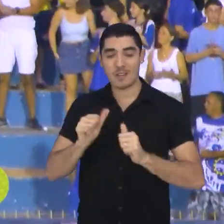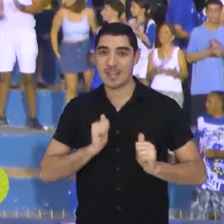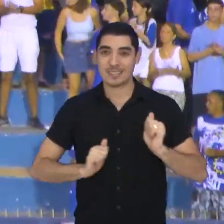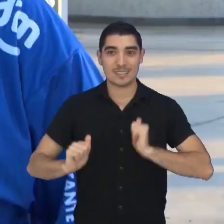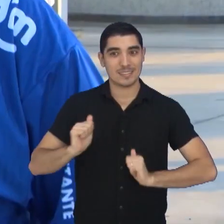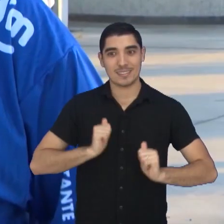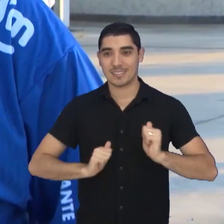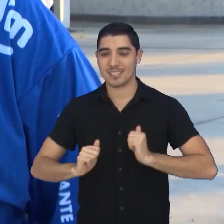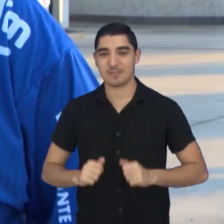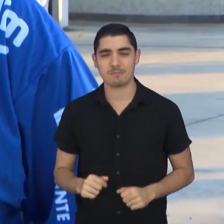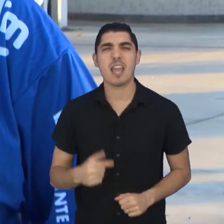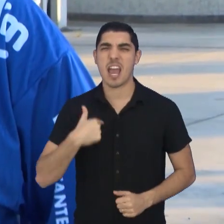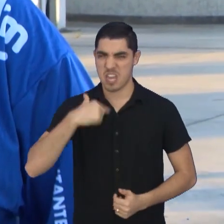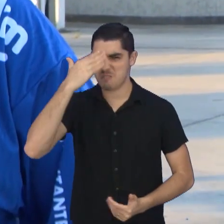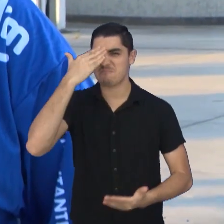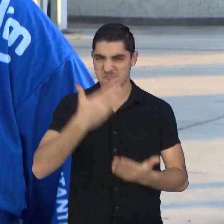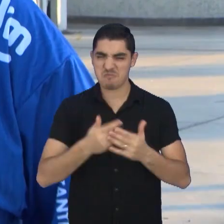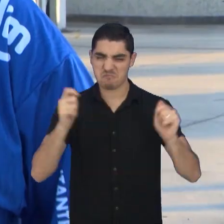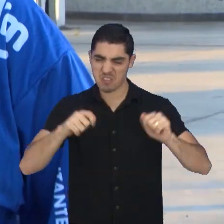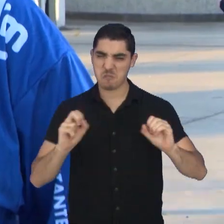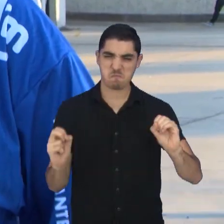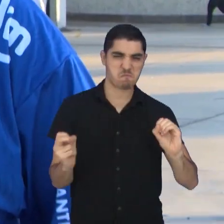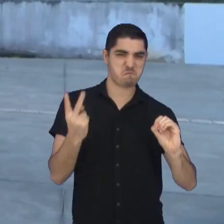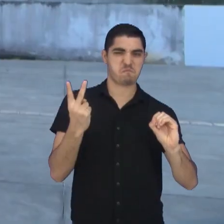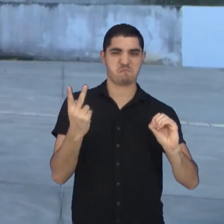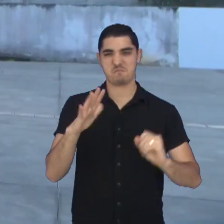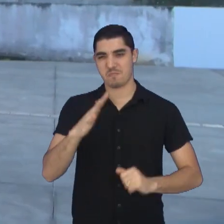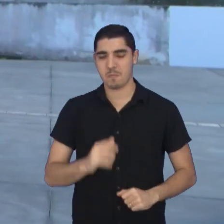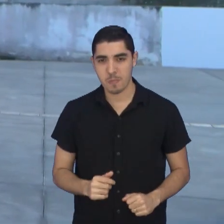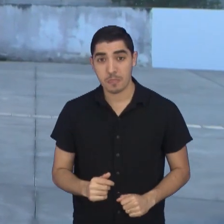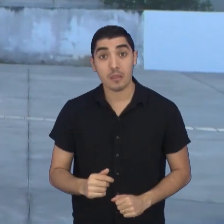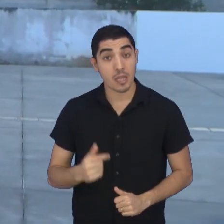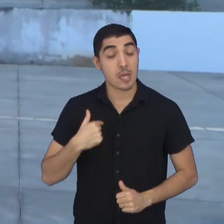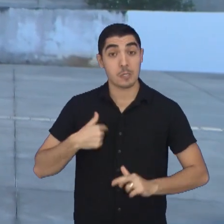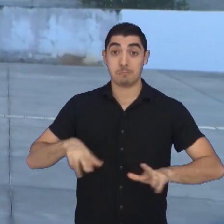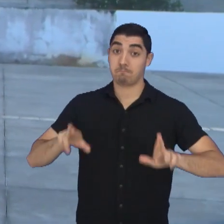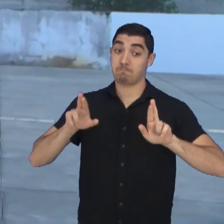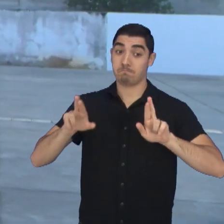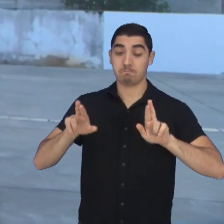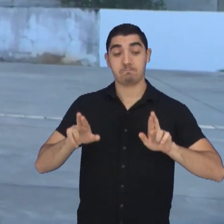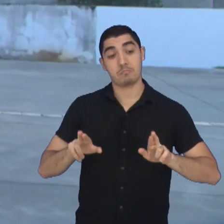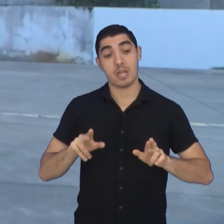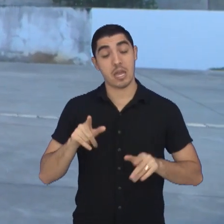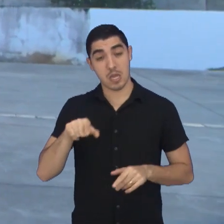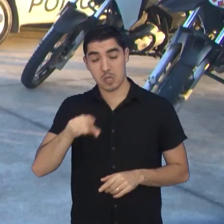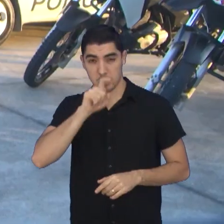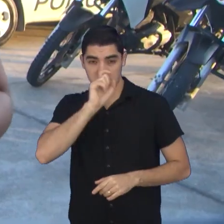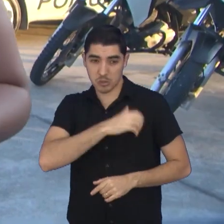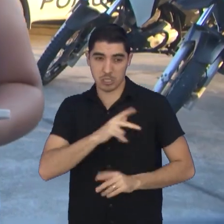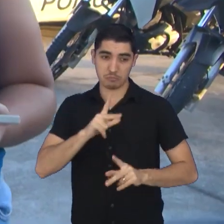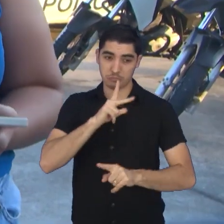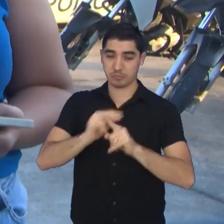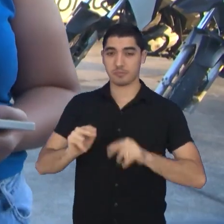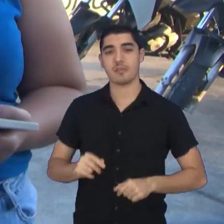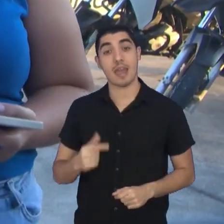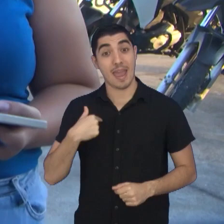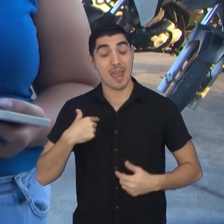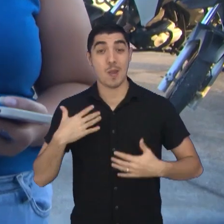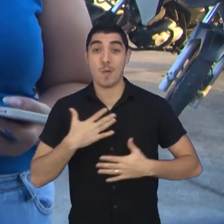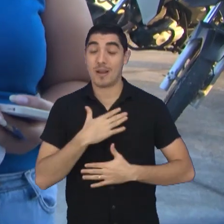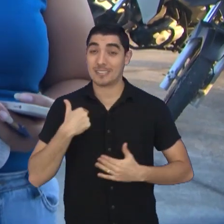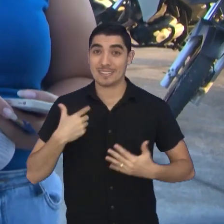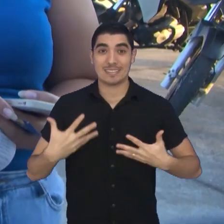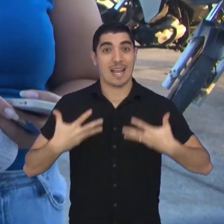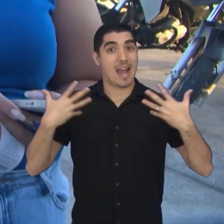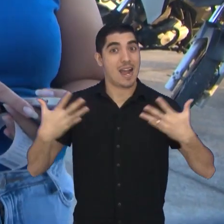alta. Confiante para ser pelo menos uns 2-0 para nós hoje. Expectativa grande aí, esperamos que o São José saia vitorioso. Estou animada para o começo da Série